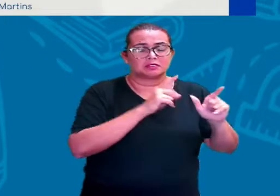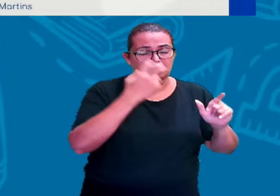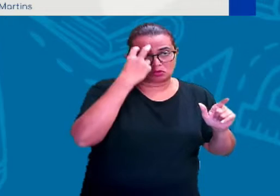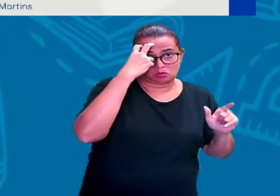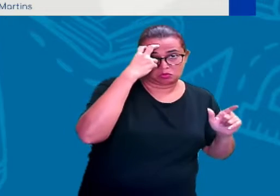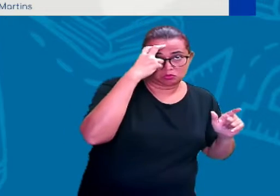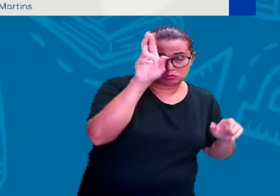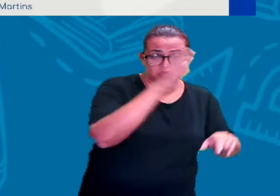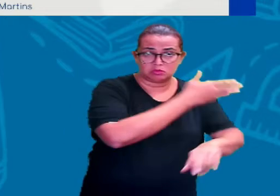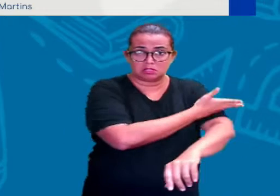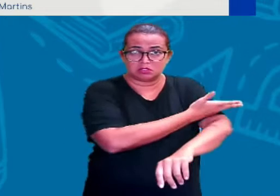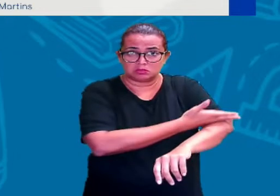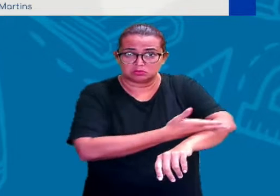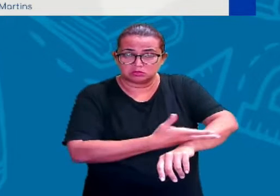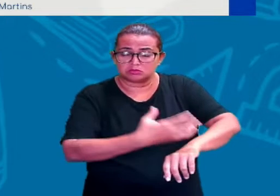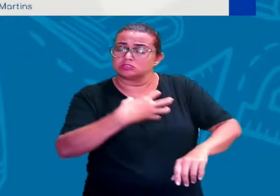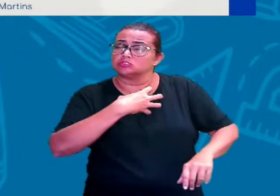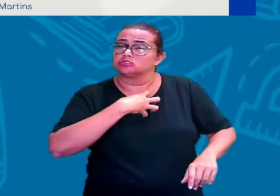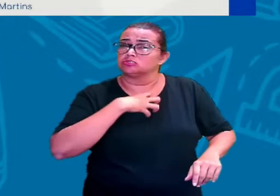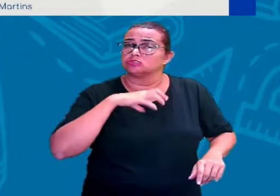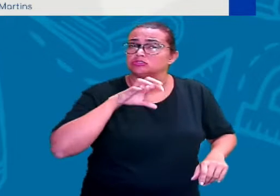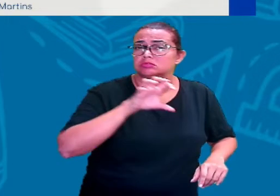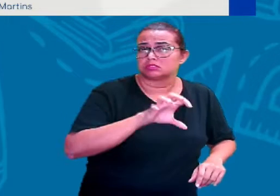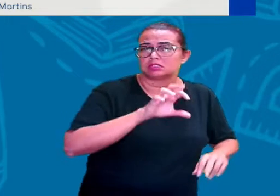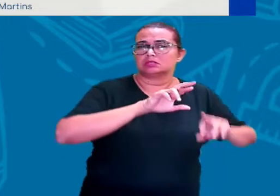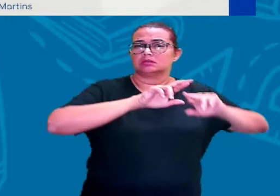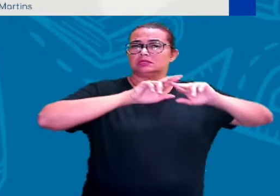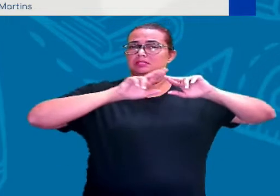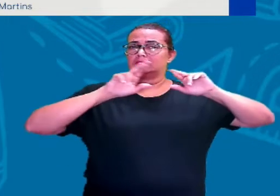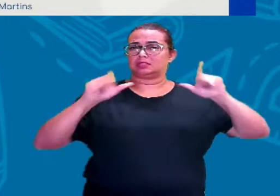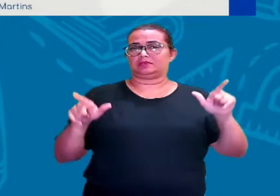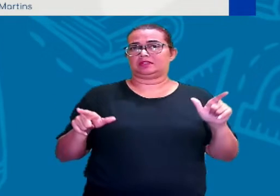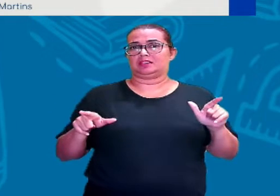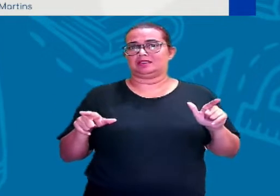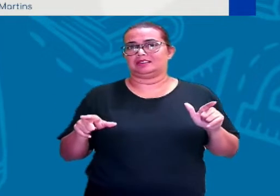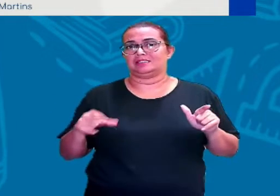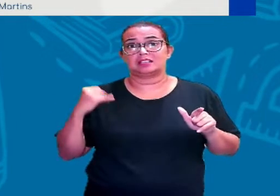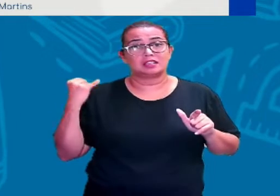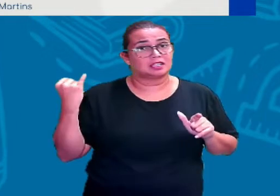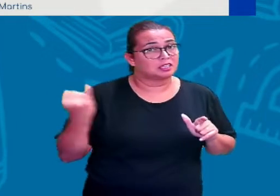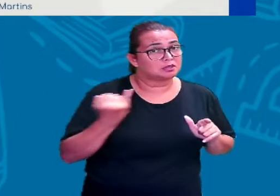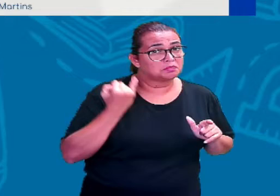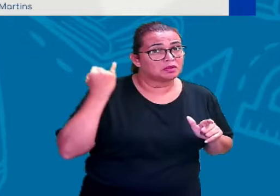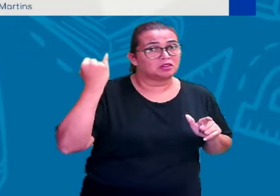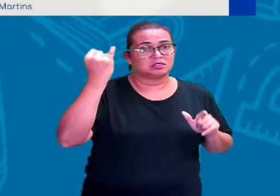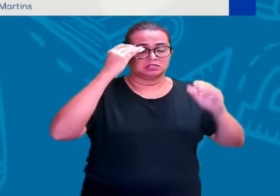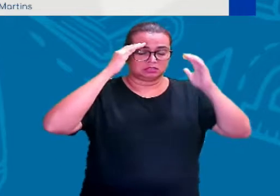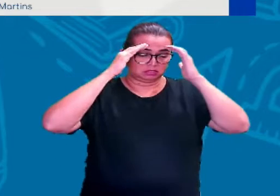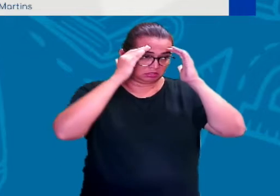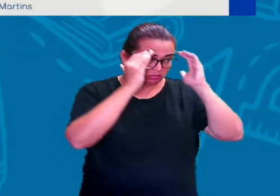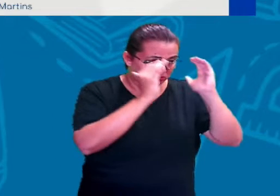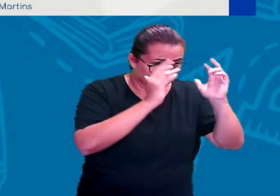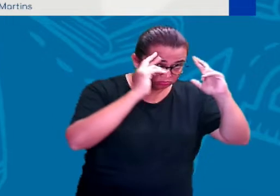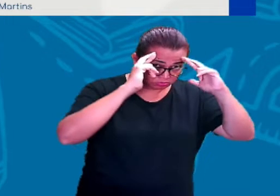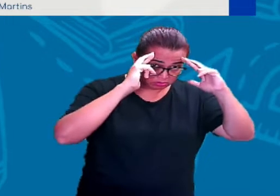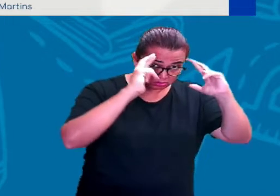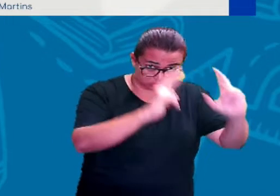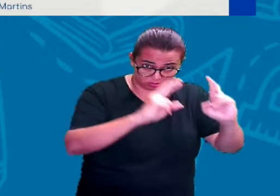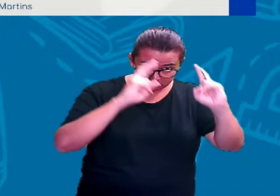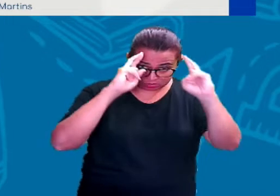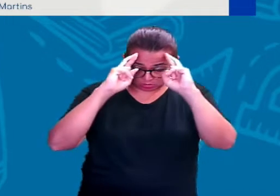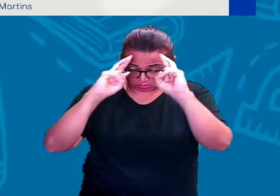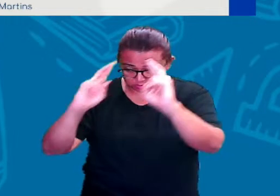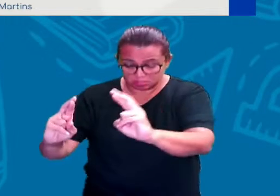costumes, jeitos de viver diferentes, tá? Então é muito importante que a gente respeite, quando a gente for se